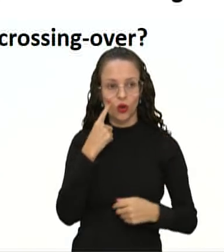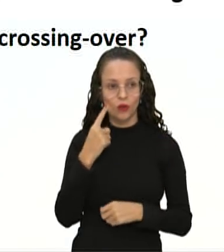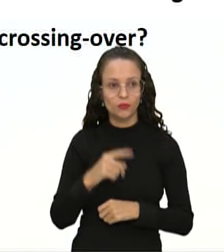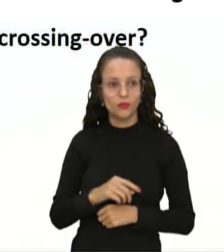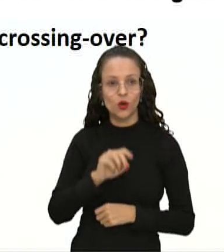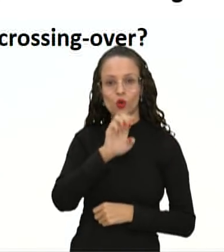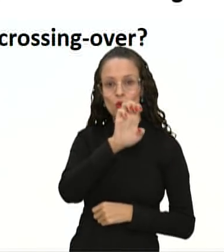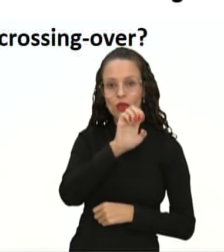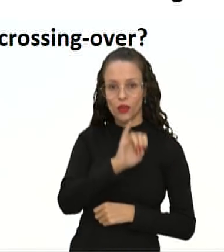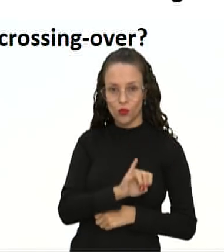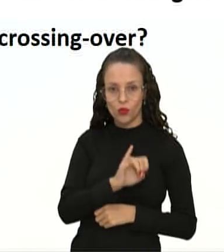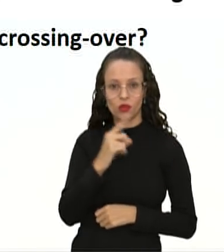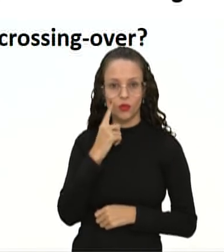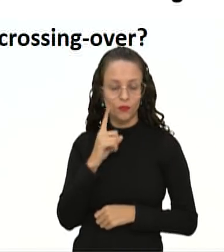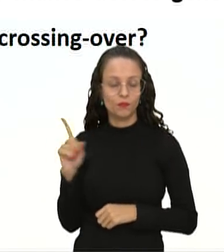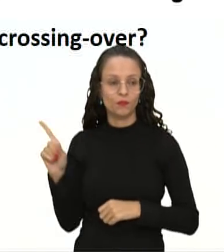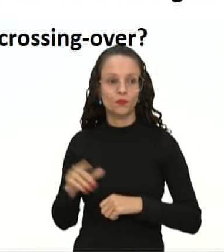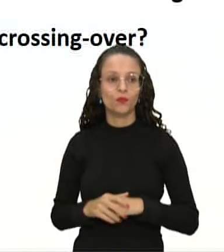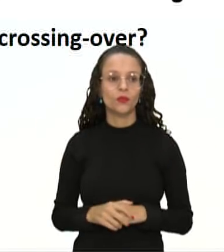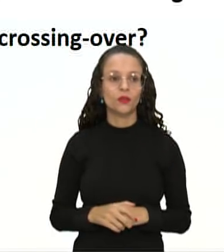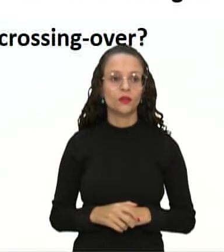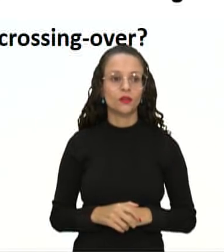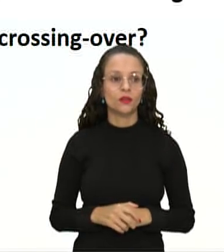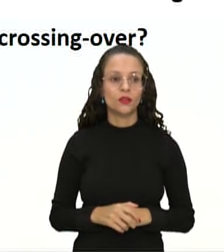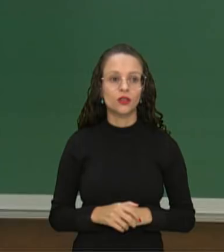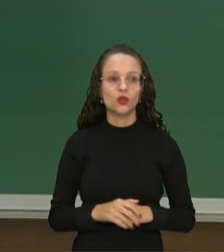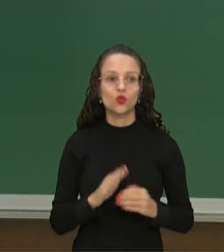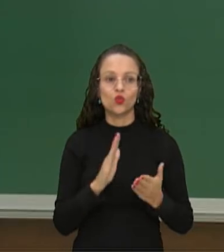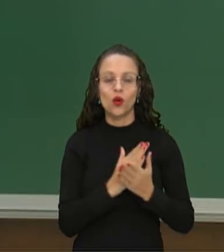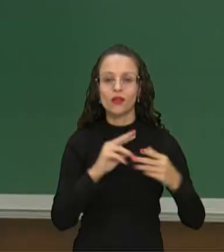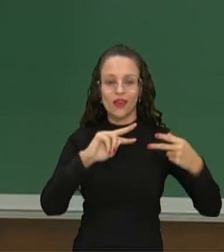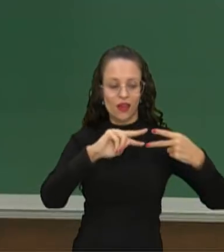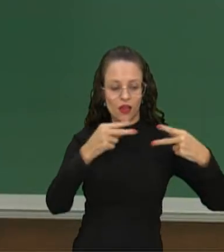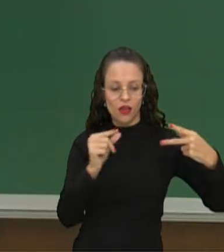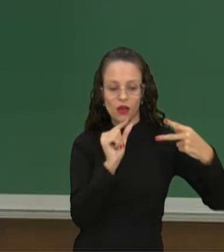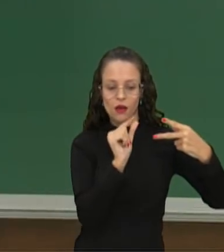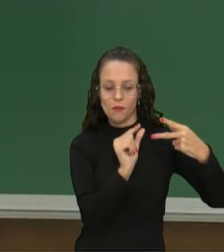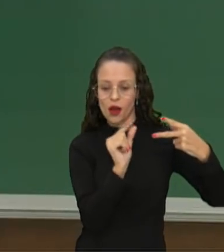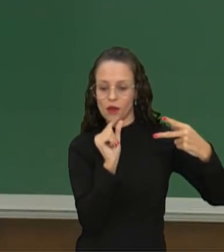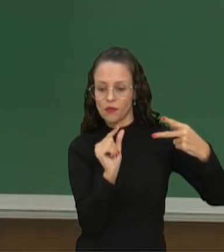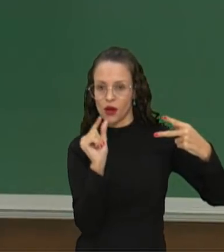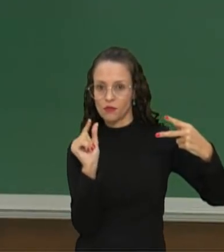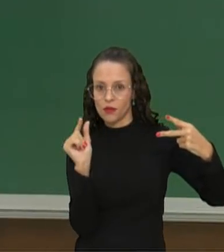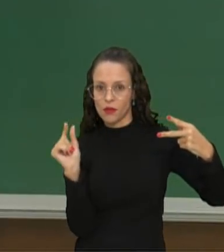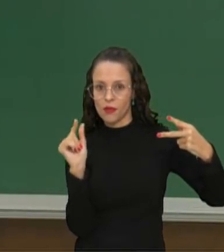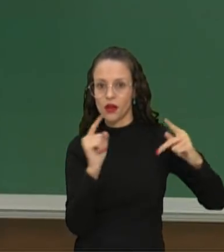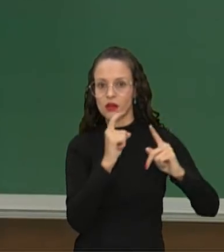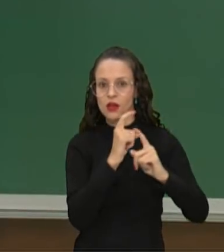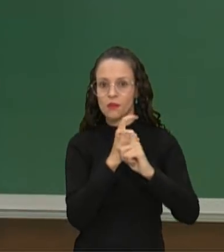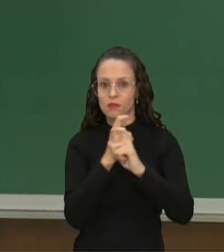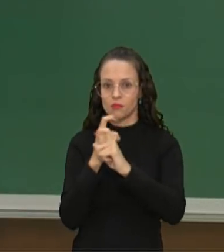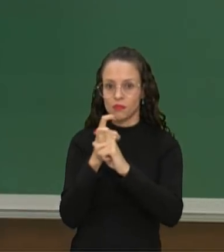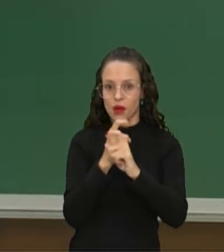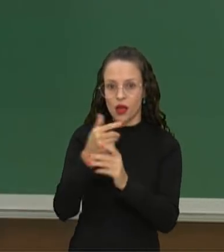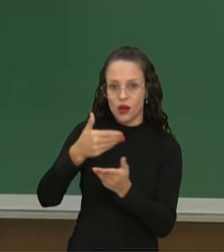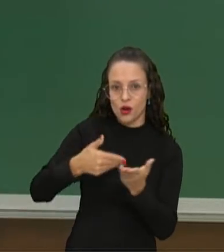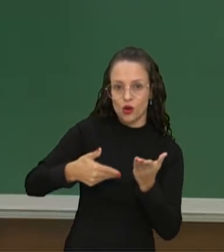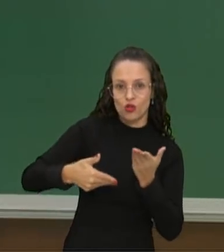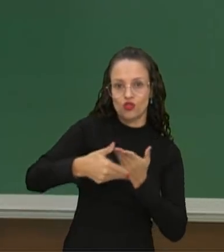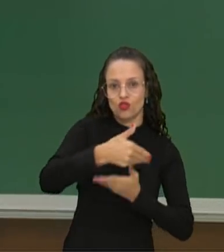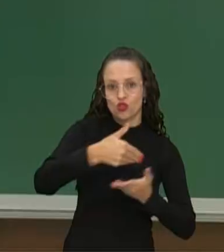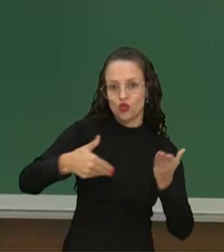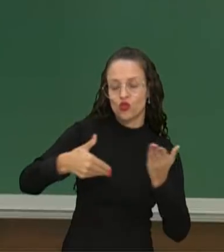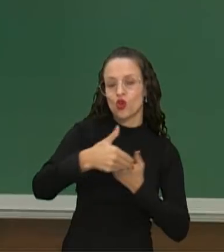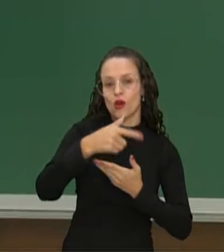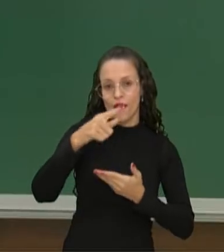final. Eu tenho qualquer parte do meu cromossomo que fizer a troca ali, vai ocorrer